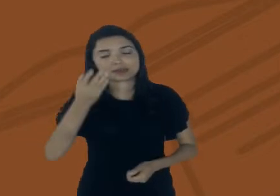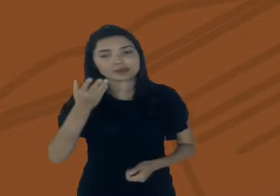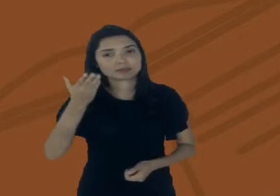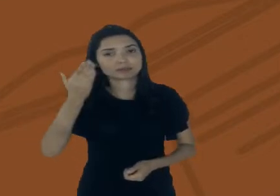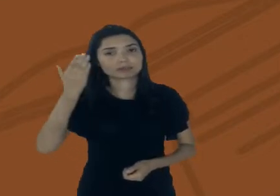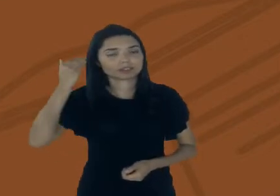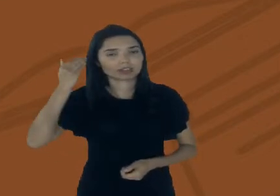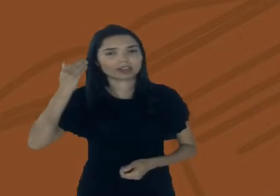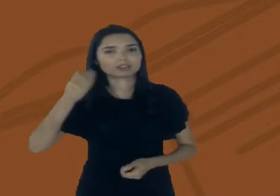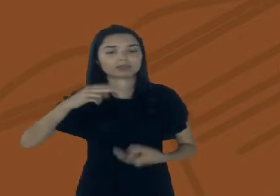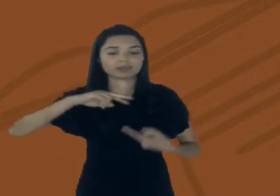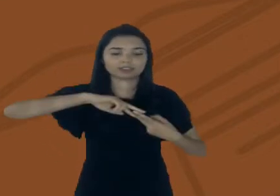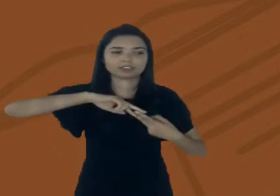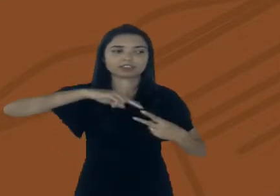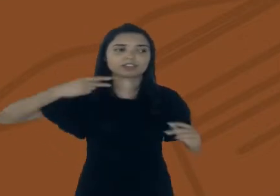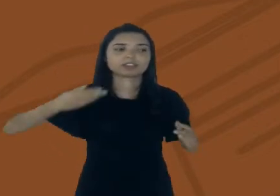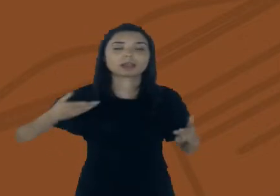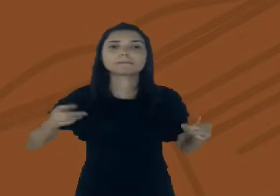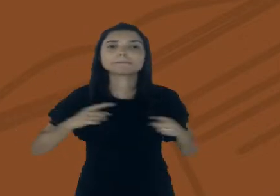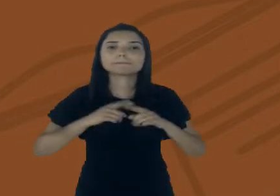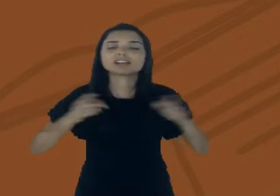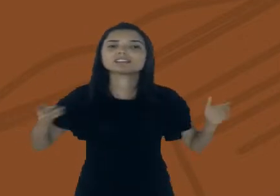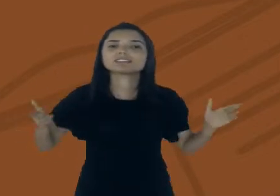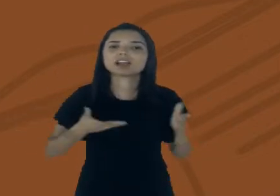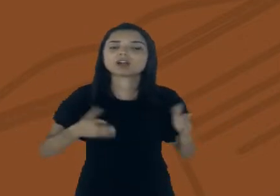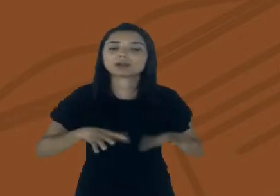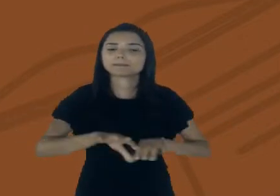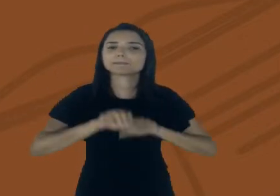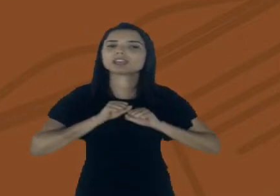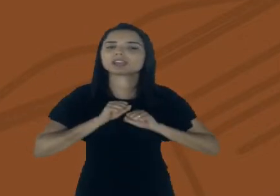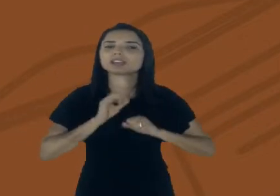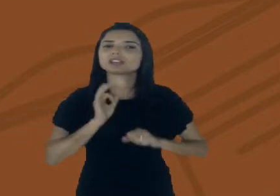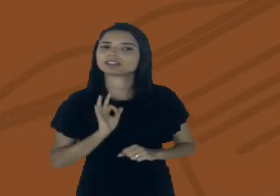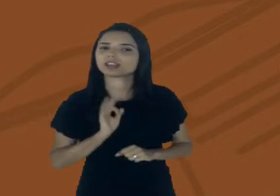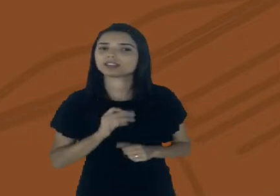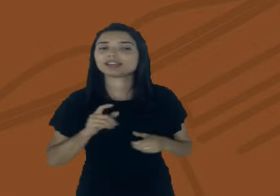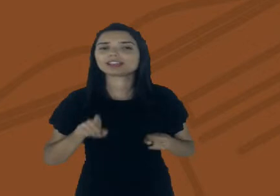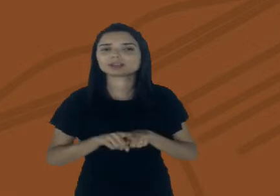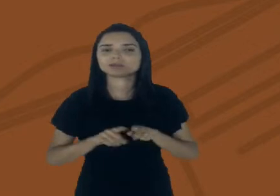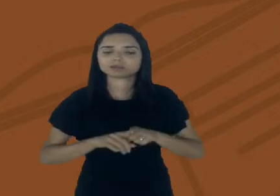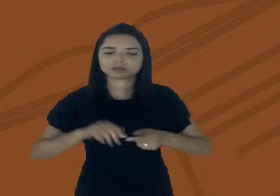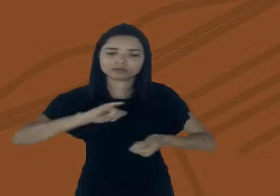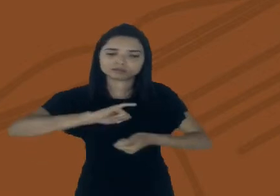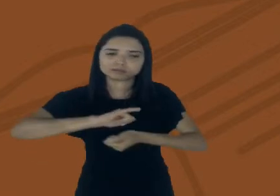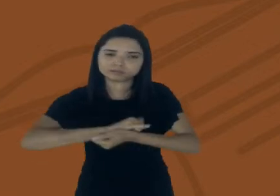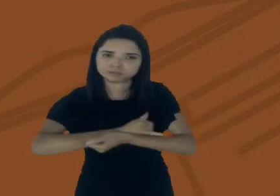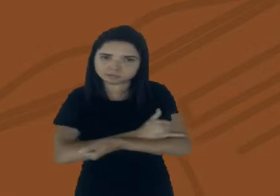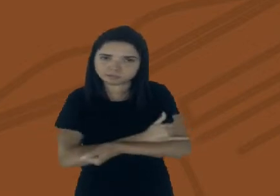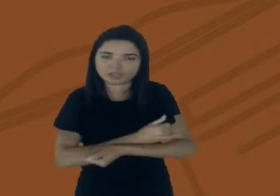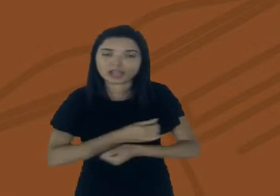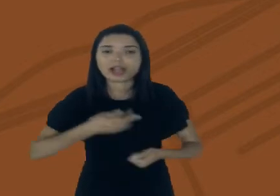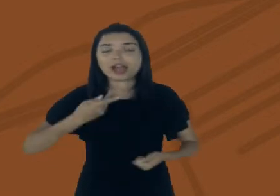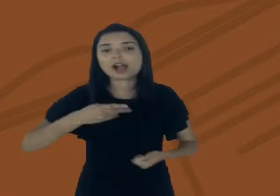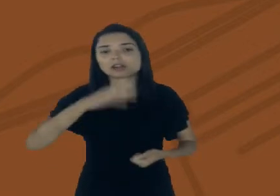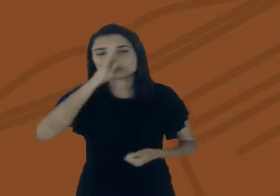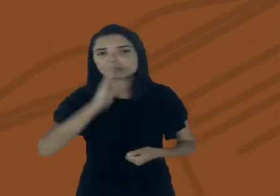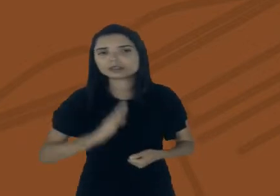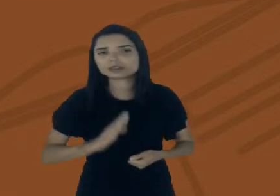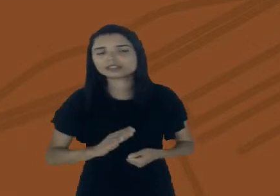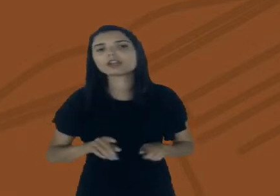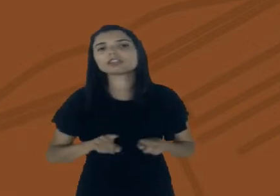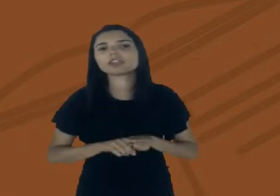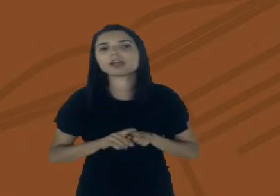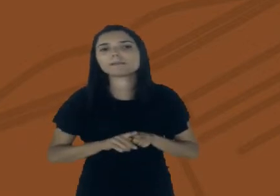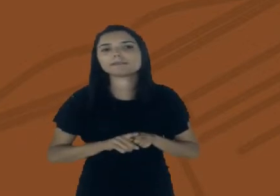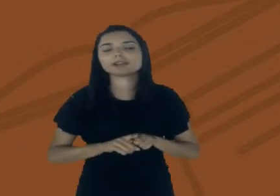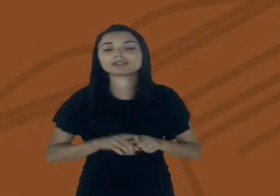hereditário, mas essa é adquirida. E com o aumento da obesidade, principalmente aqui no Brasil, a gente está vendo que é um dos fatores